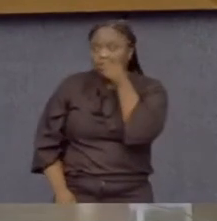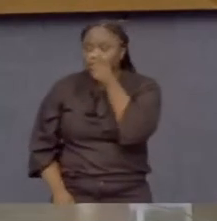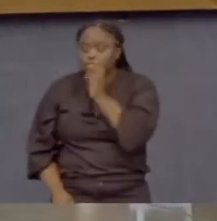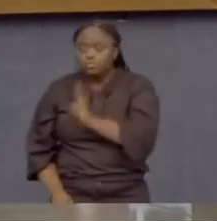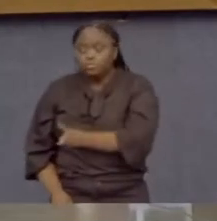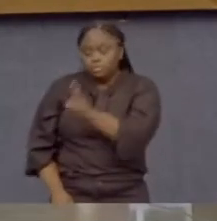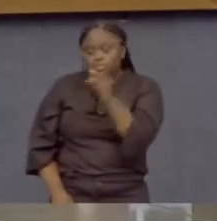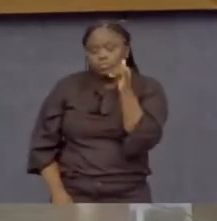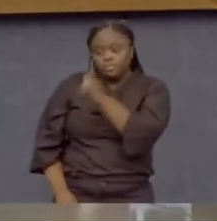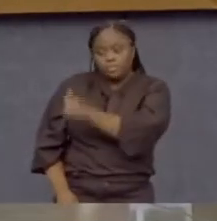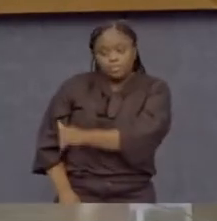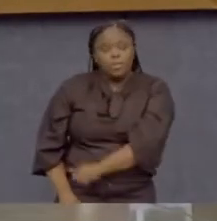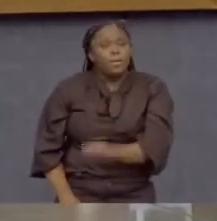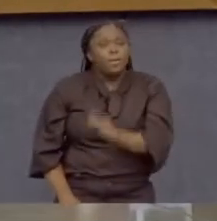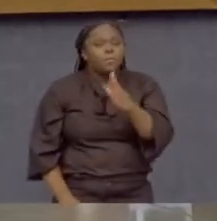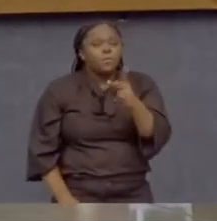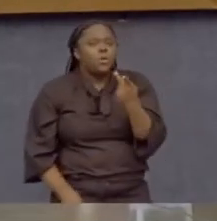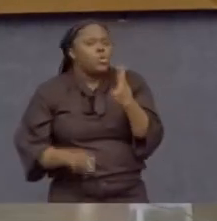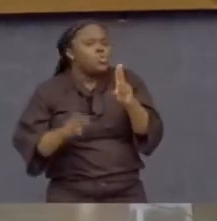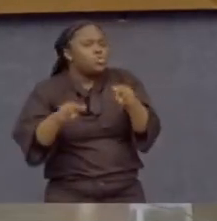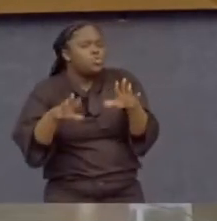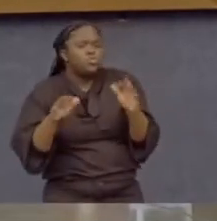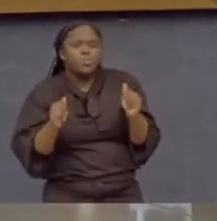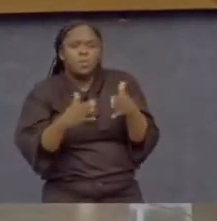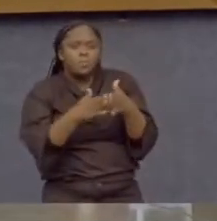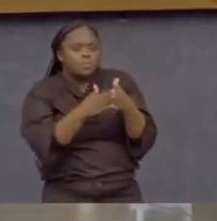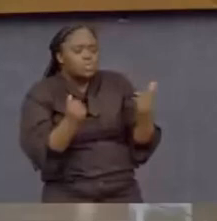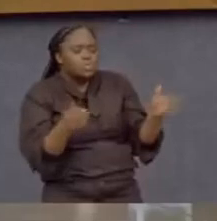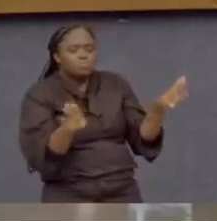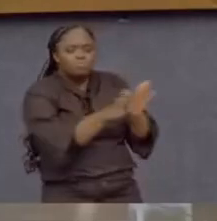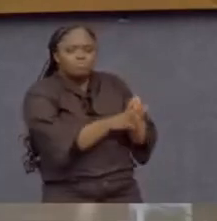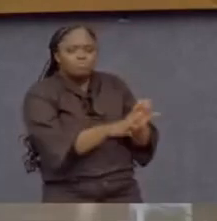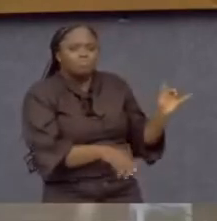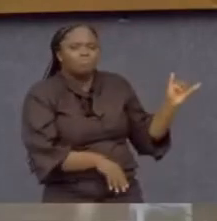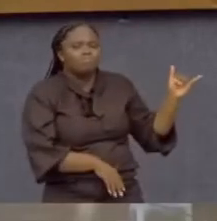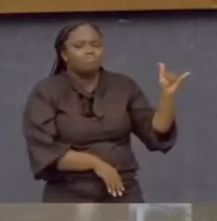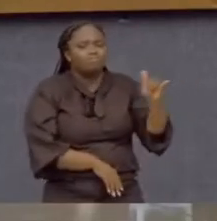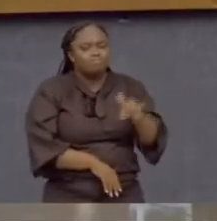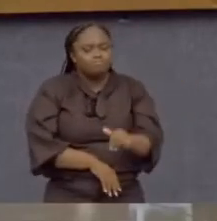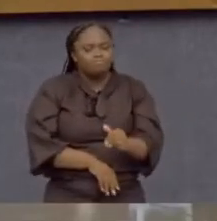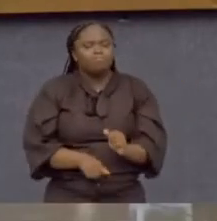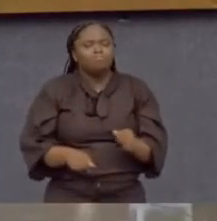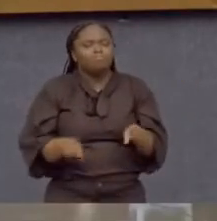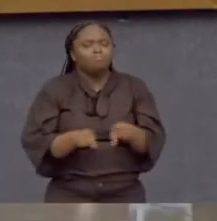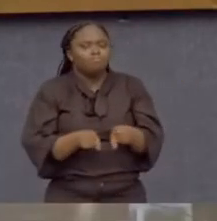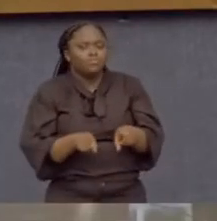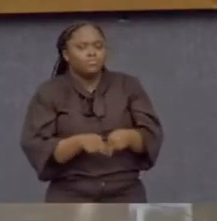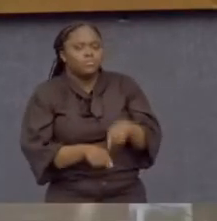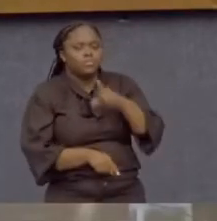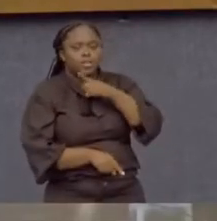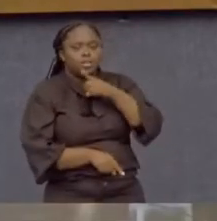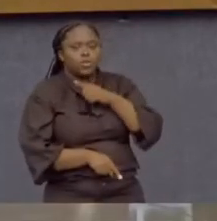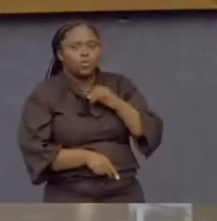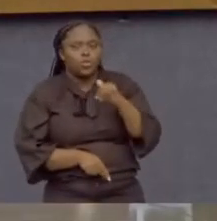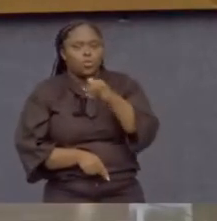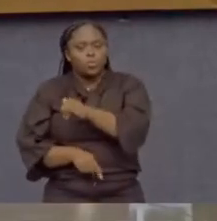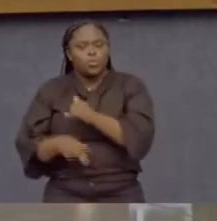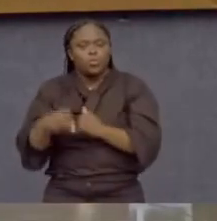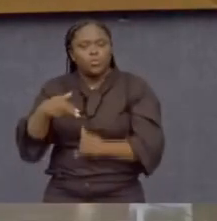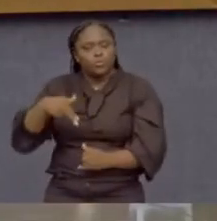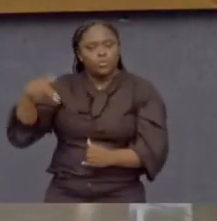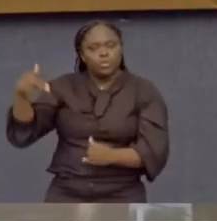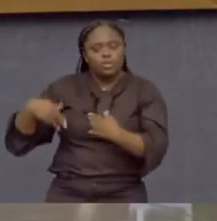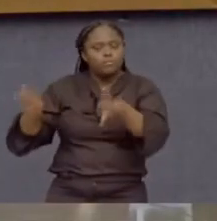aeroporto. Em momento nenhum, Belo Horizonte pediu para fechar o aeroporto. E, aliás, você está enganado, tem um outro aeroporto no Nordeste que também foi fechado